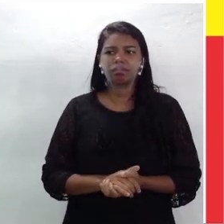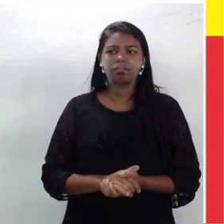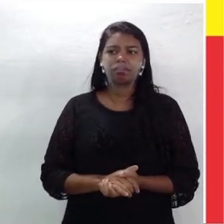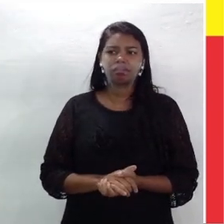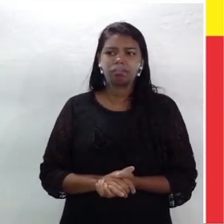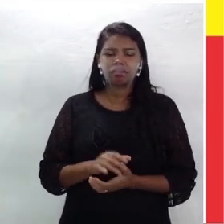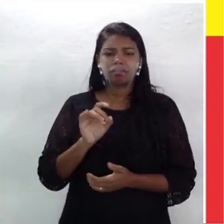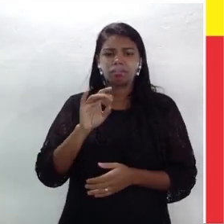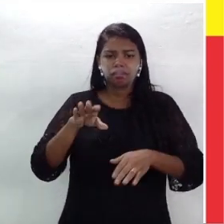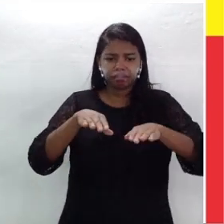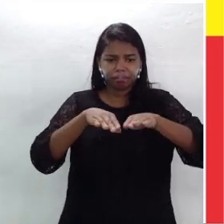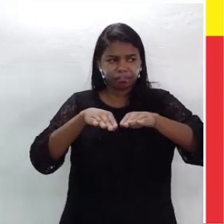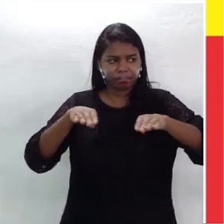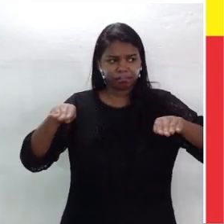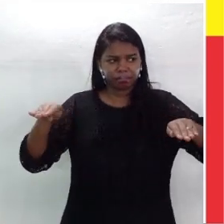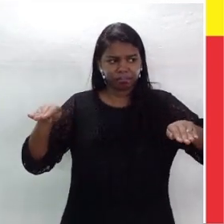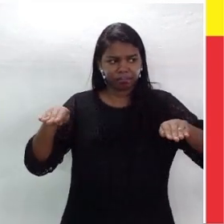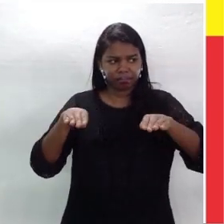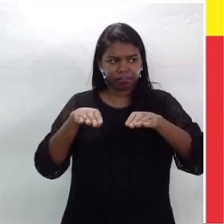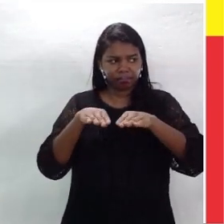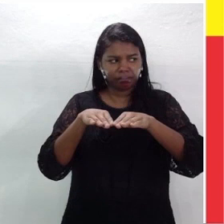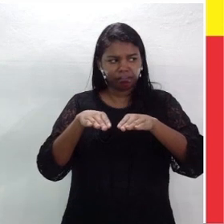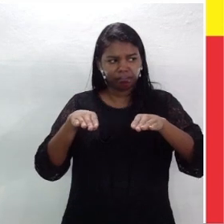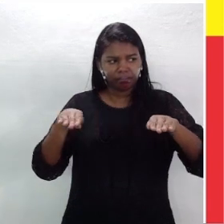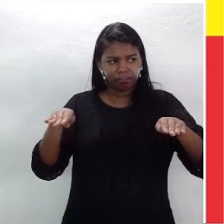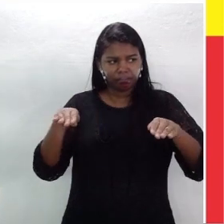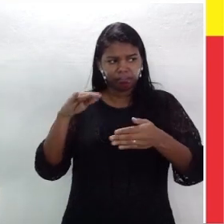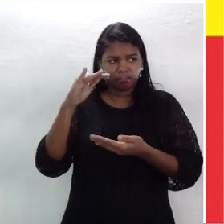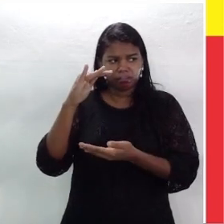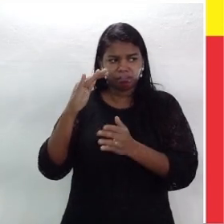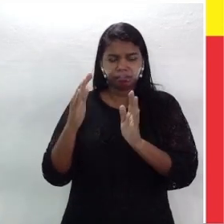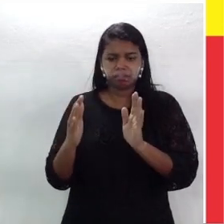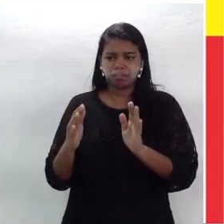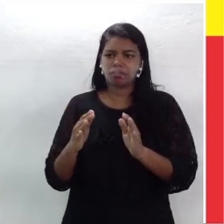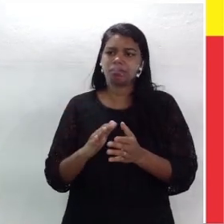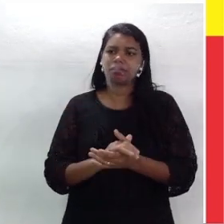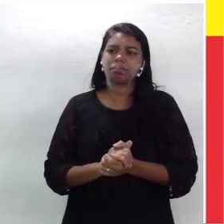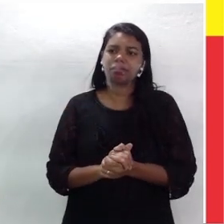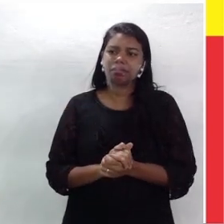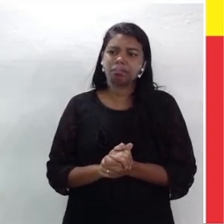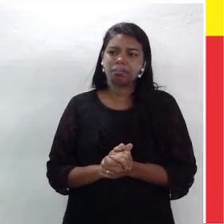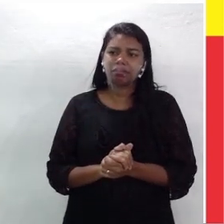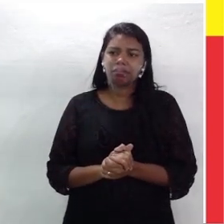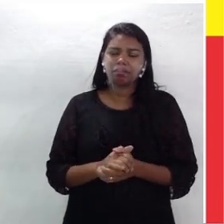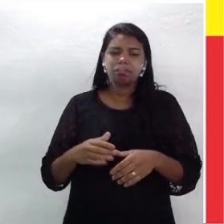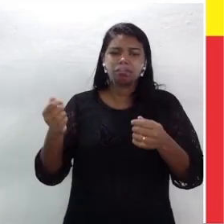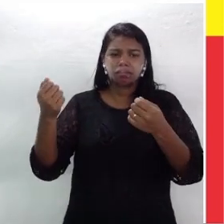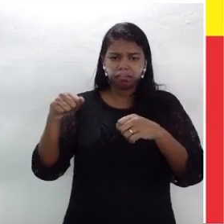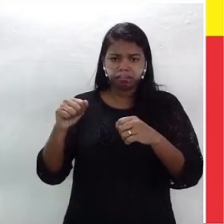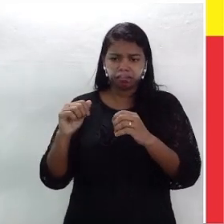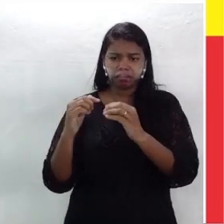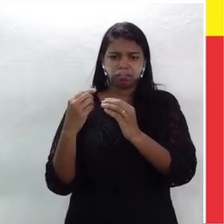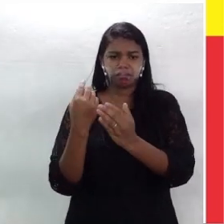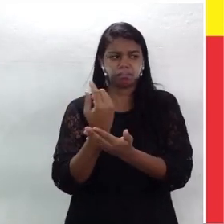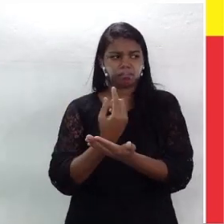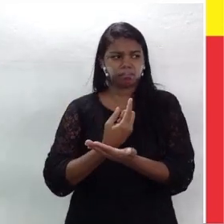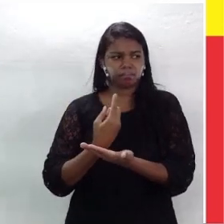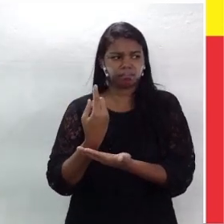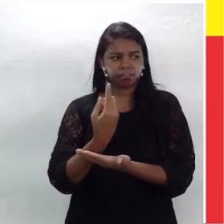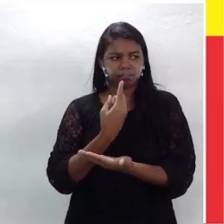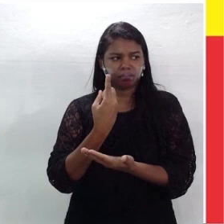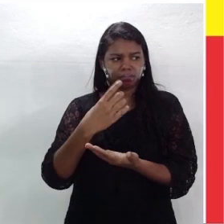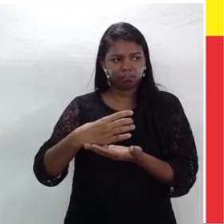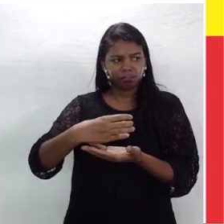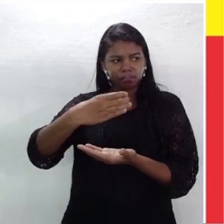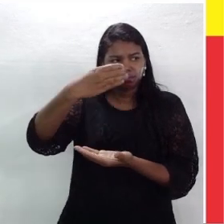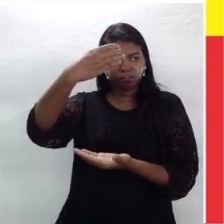faces planas, eles não rolam, são os poliedros, e possui partes arredondadas, ou seja, não planas, por